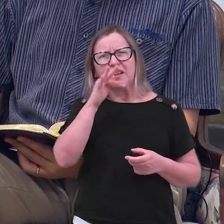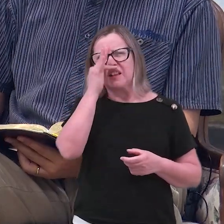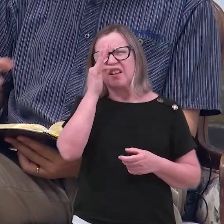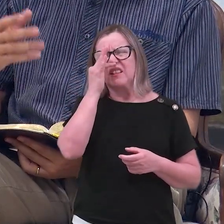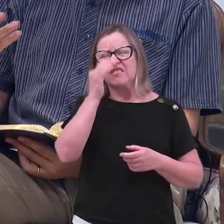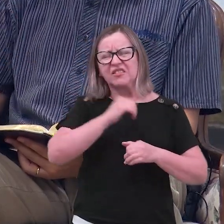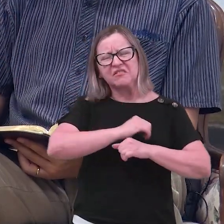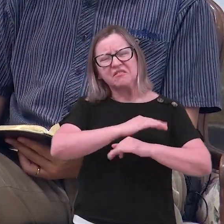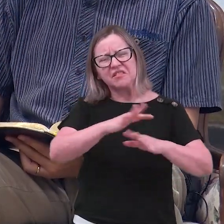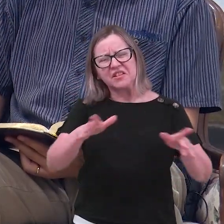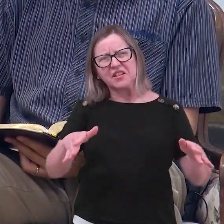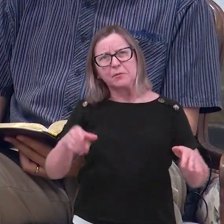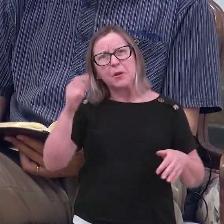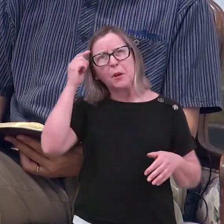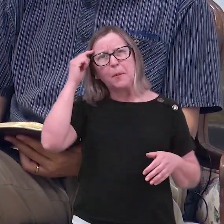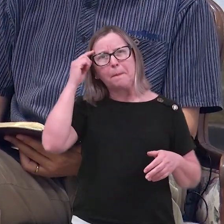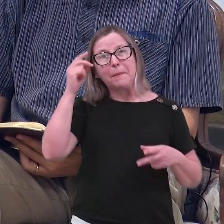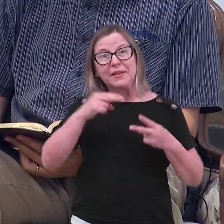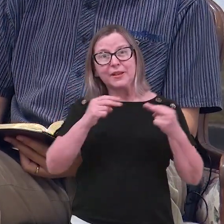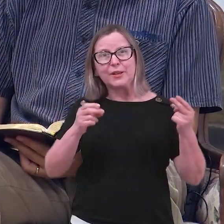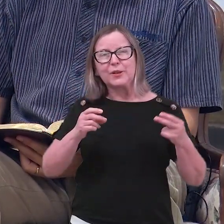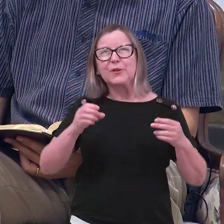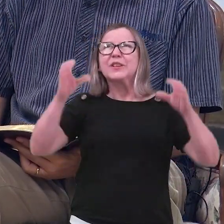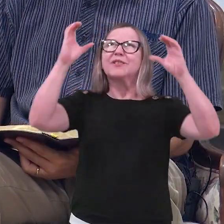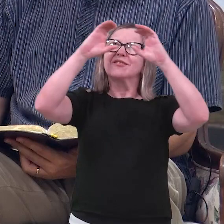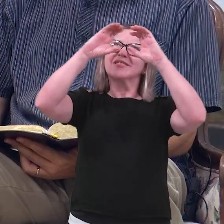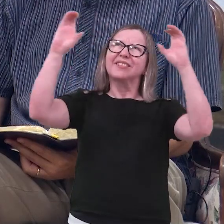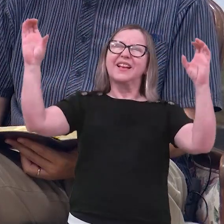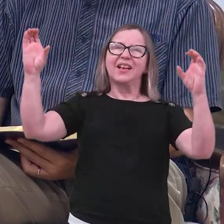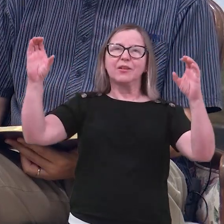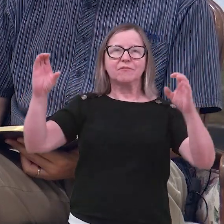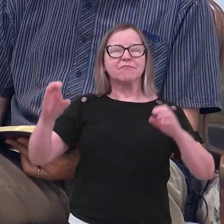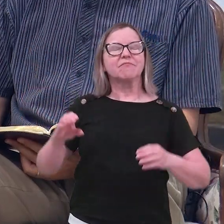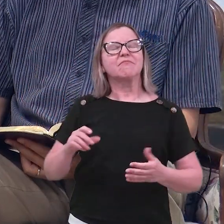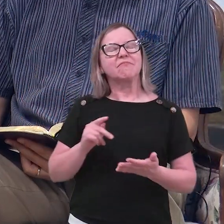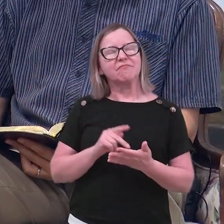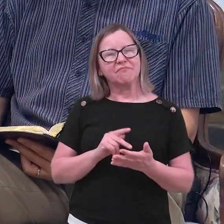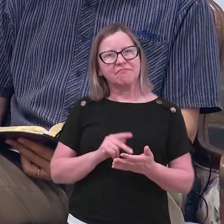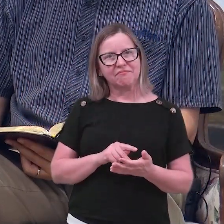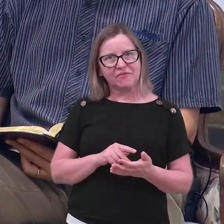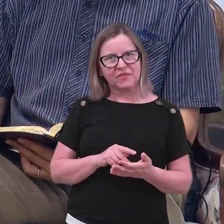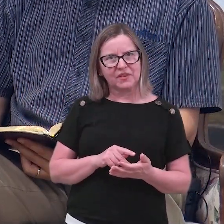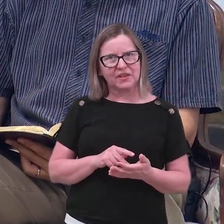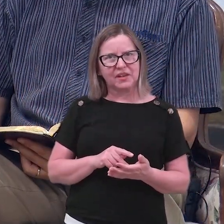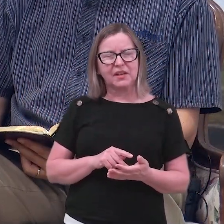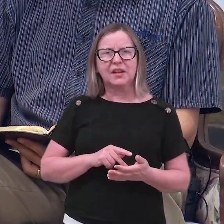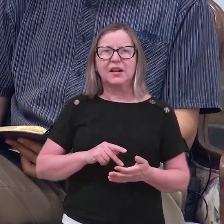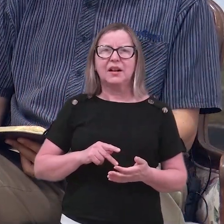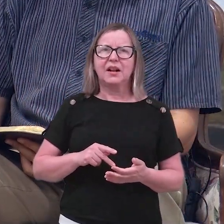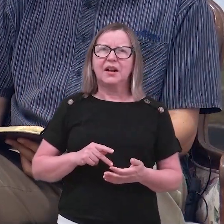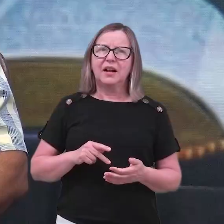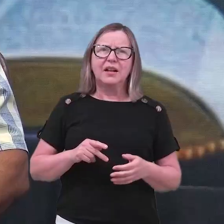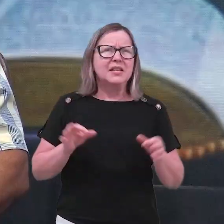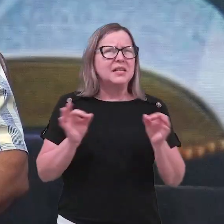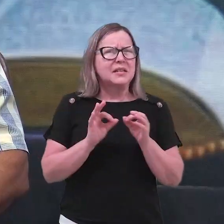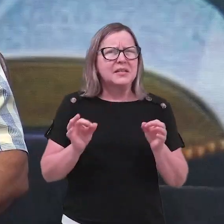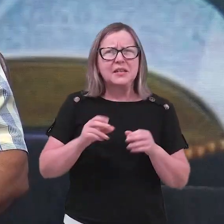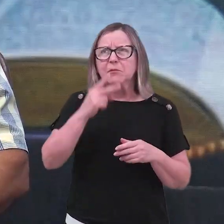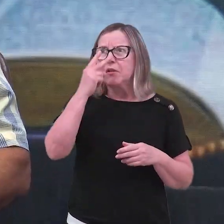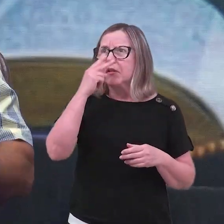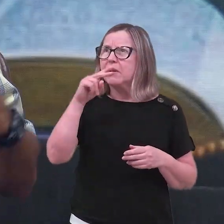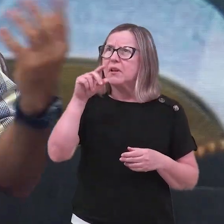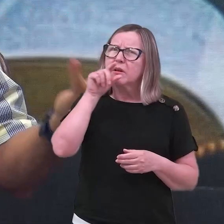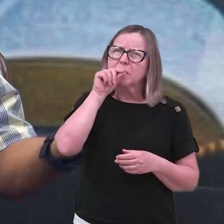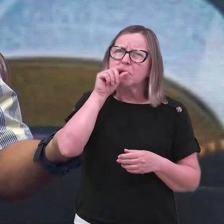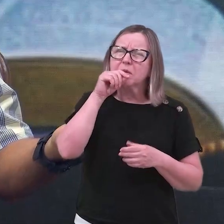Pensar nas coisas que são do alto. Exatamente. Você quer uma coisa mais simples que isso, pastor Érico? Olhar passarinho,